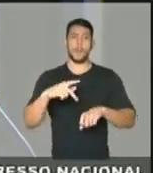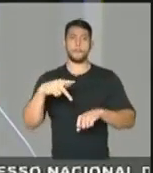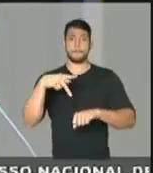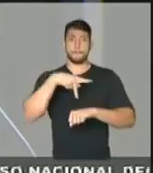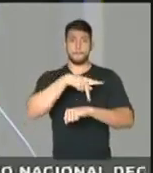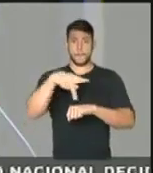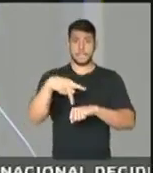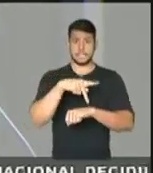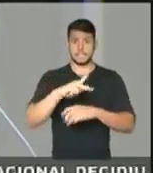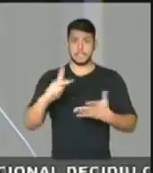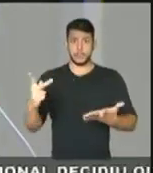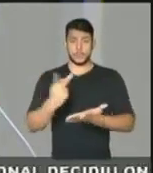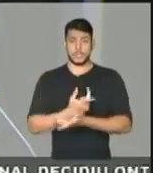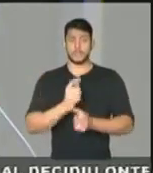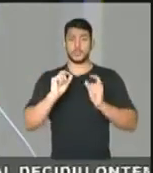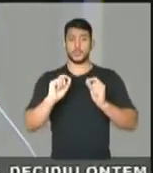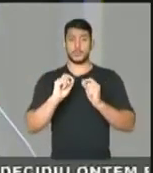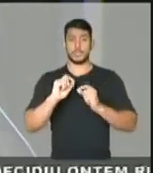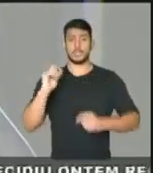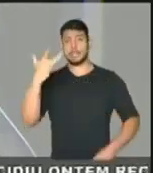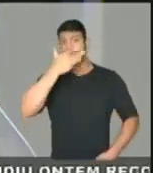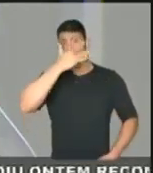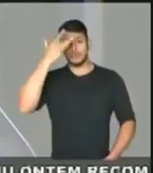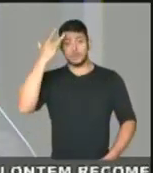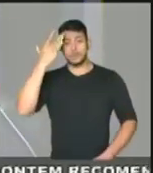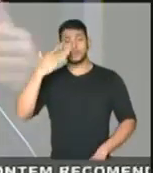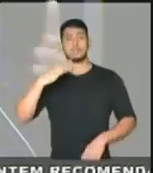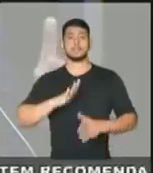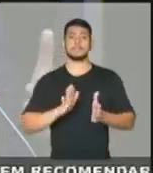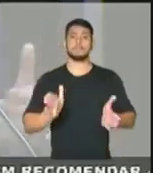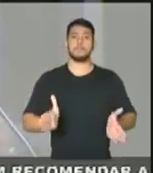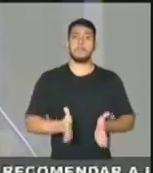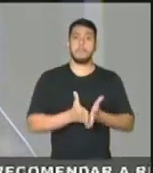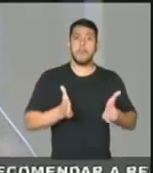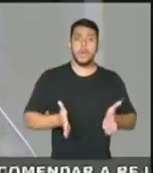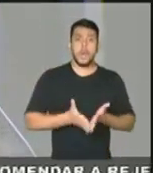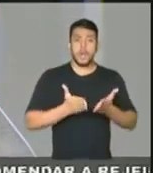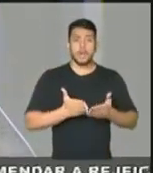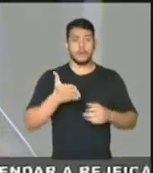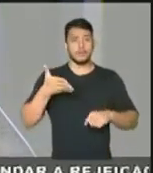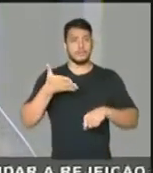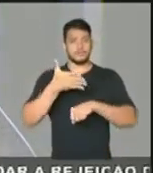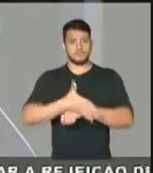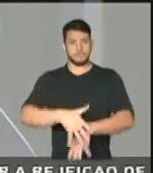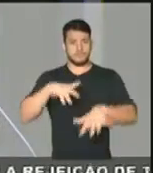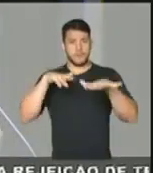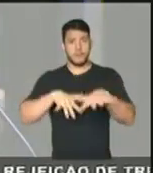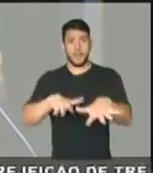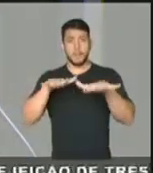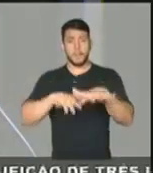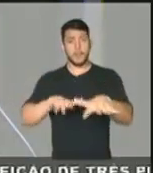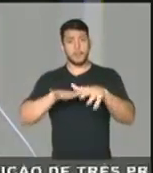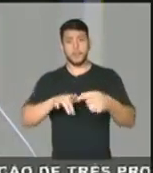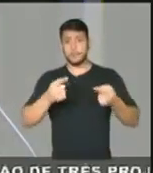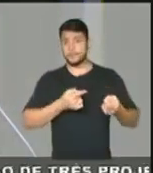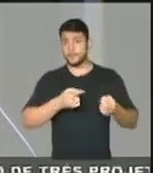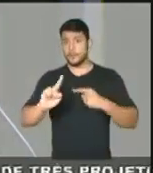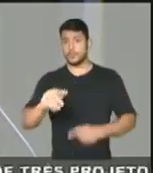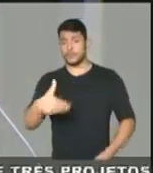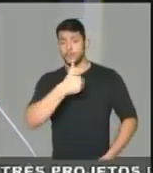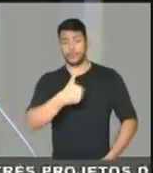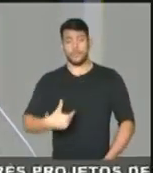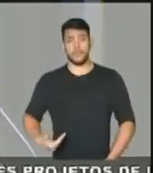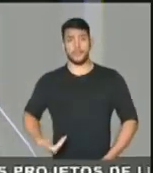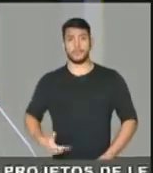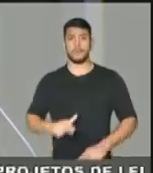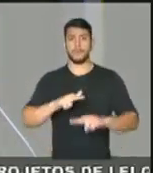e as classes médias vão para as ruas se manifestar contra um governo que retirou,